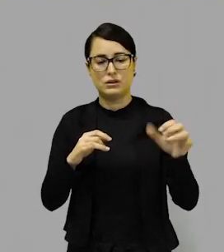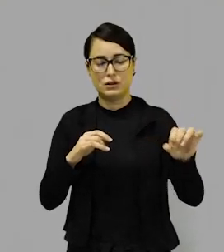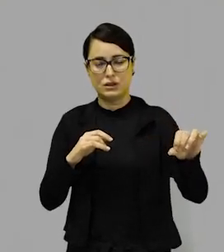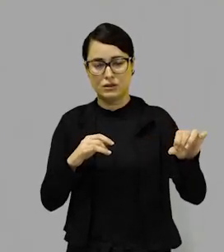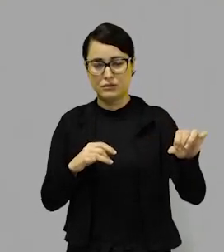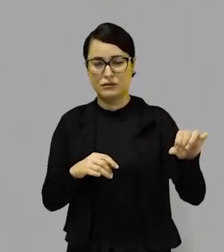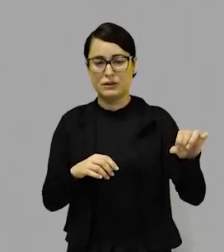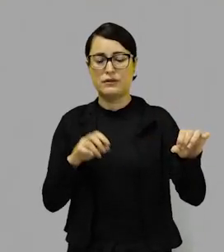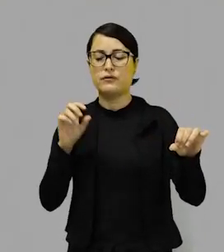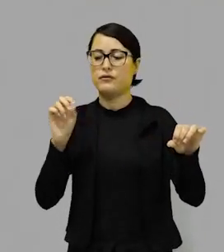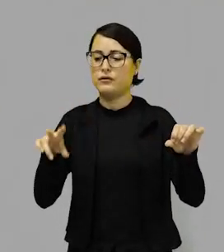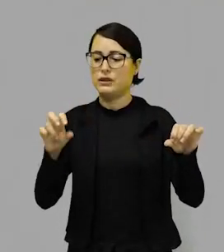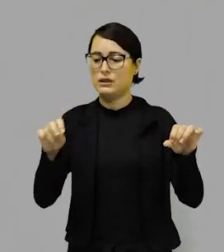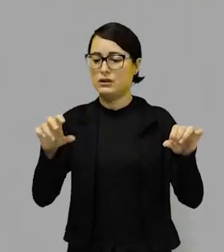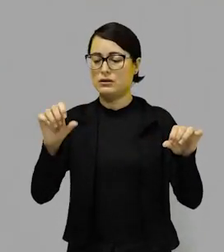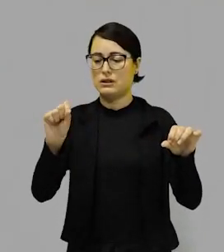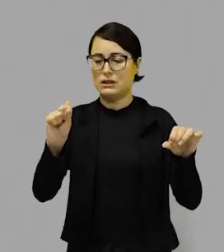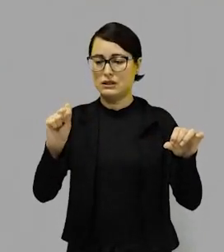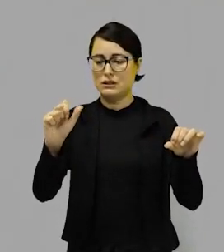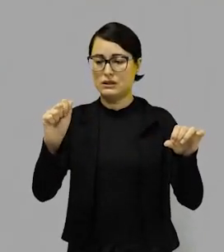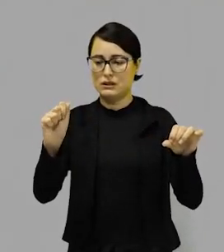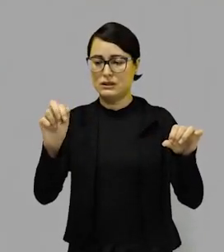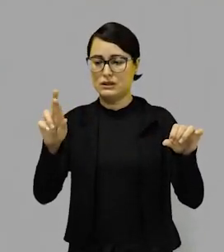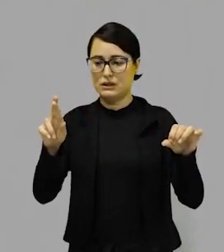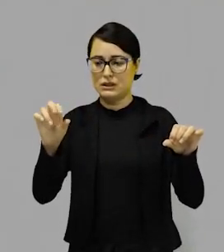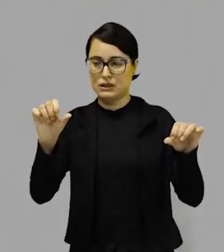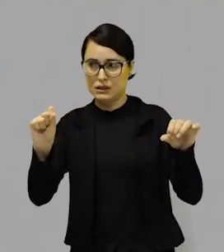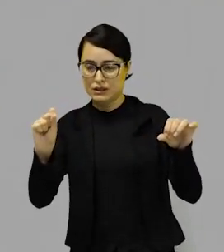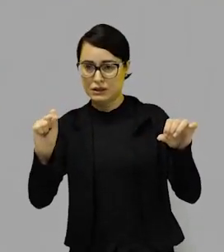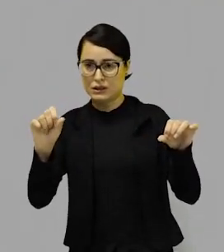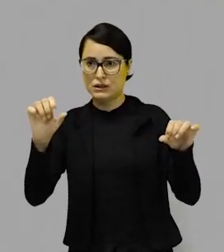vírus SARS, S-A-R-S,